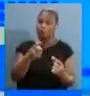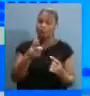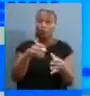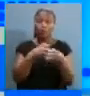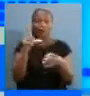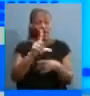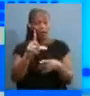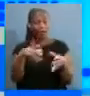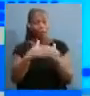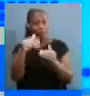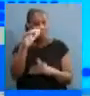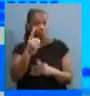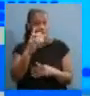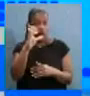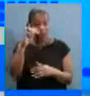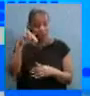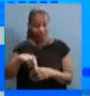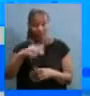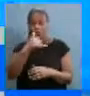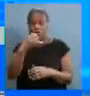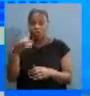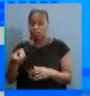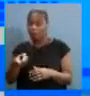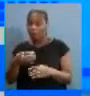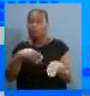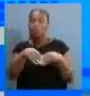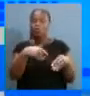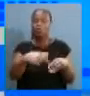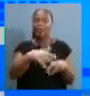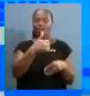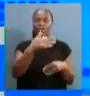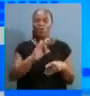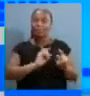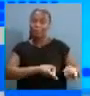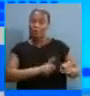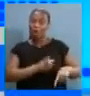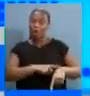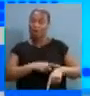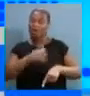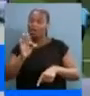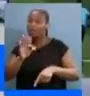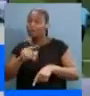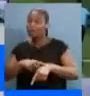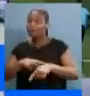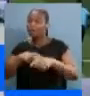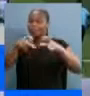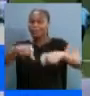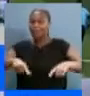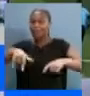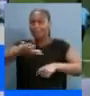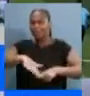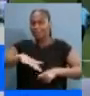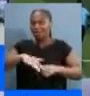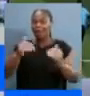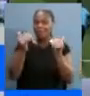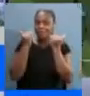l de qualificação para o cân 2019 será disputado no dia 24 de março às 14 horas no estádio nacional